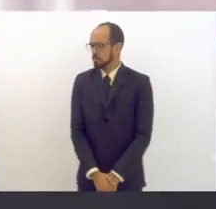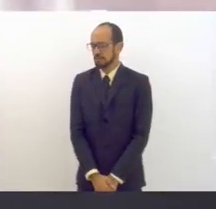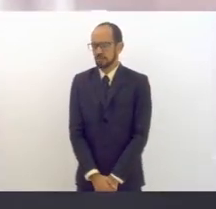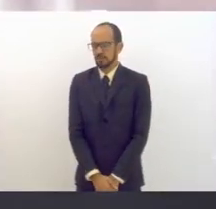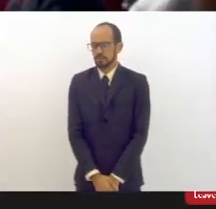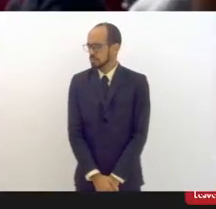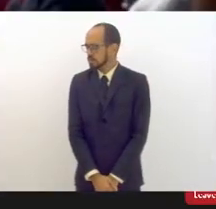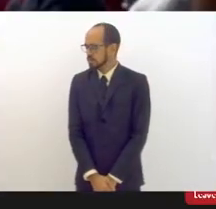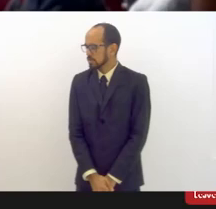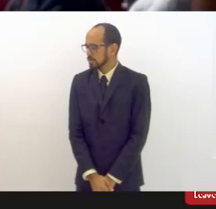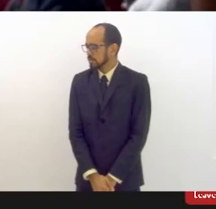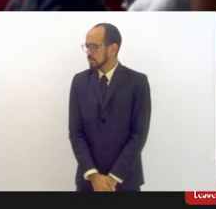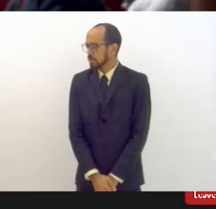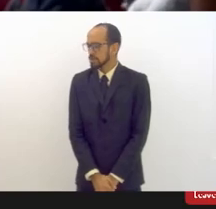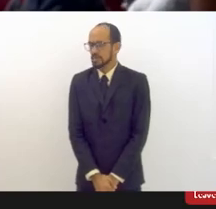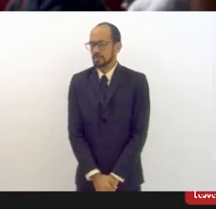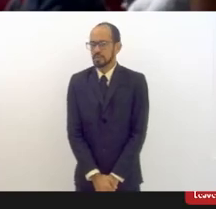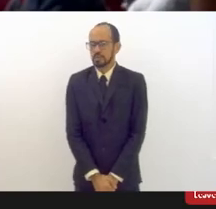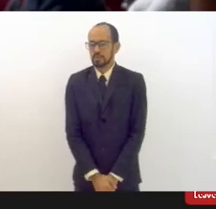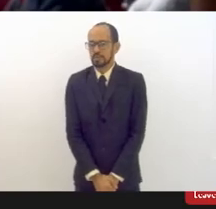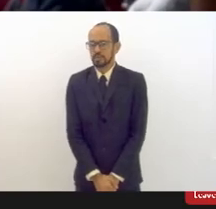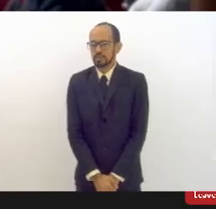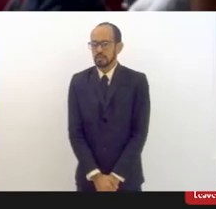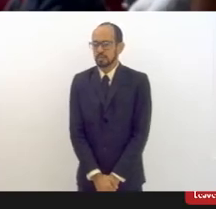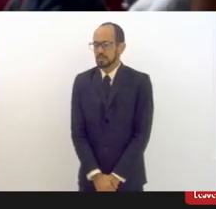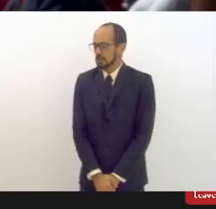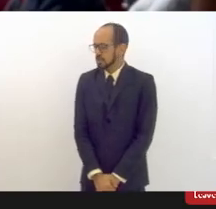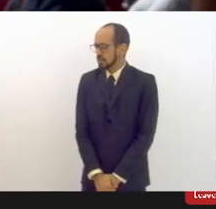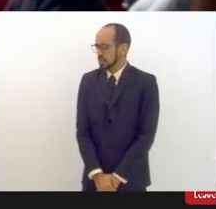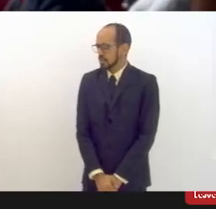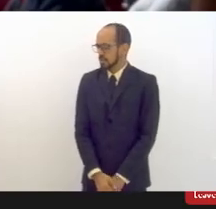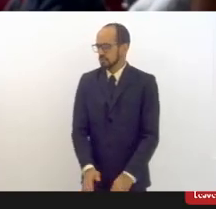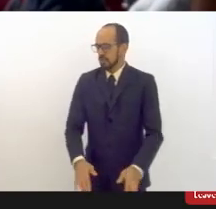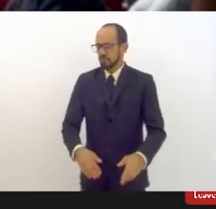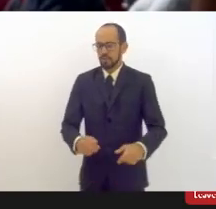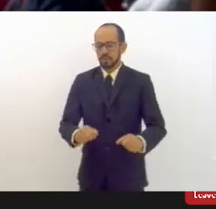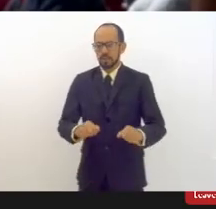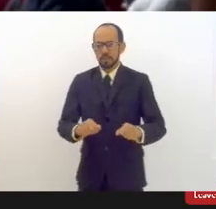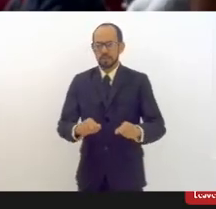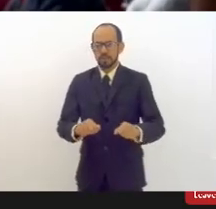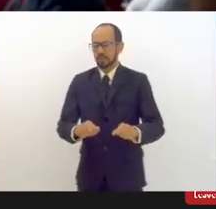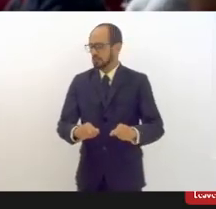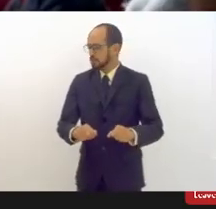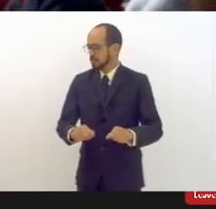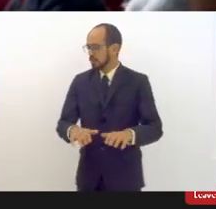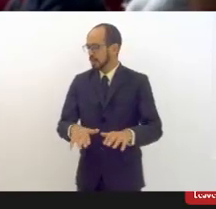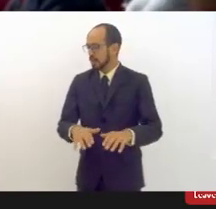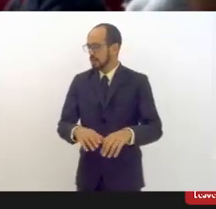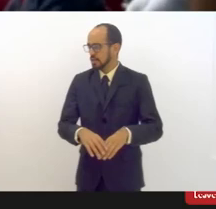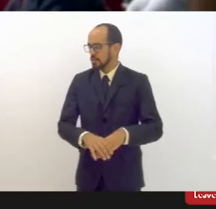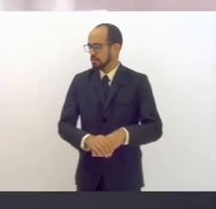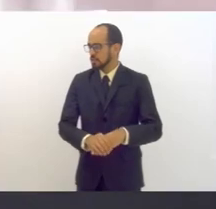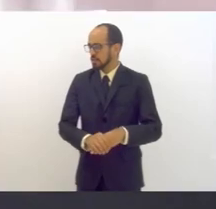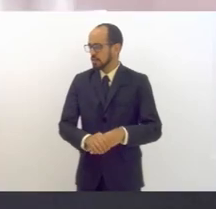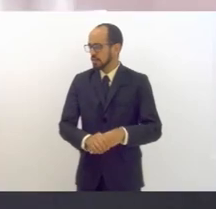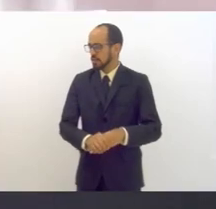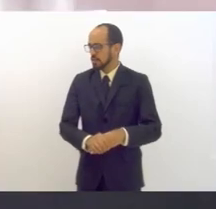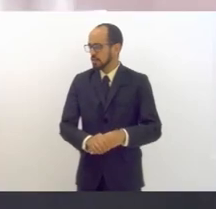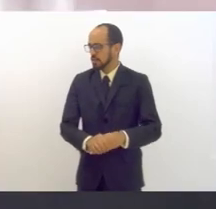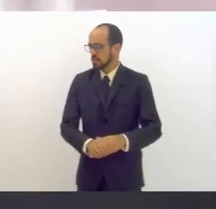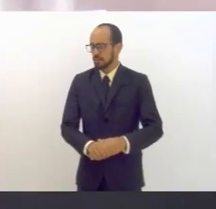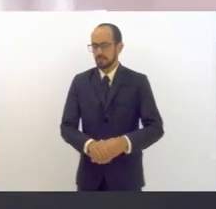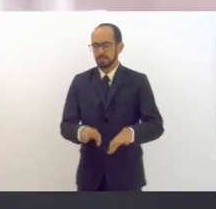A gente precisa da autorização para a projeção. Então, por favor, administração, incluir